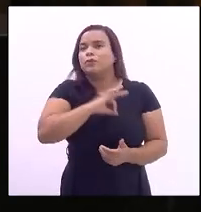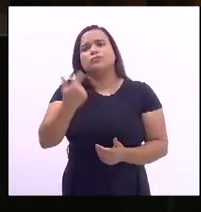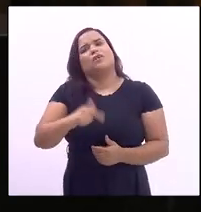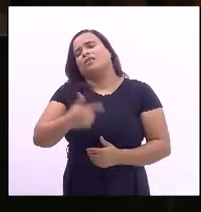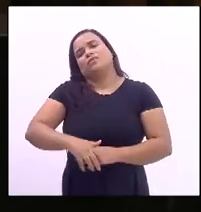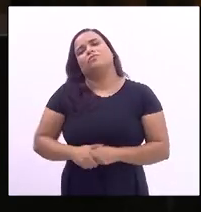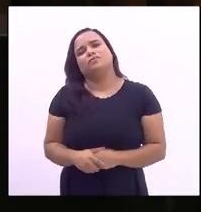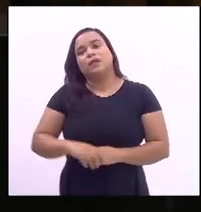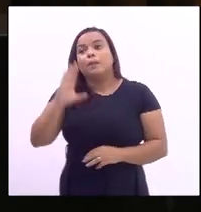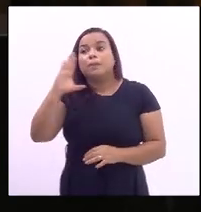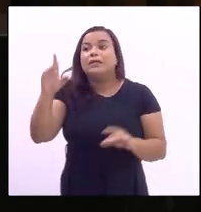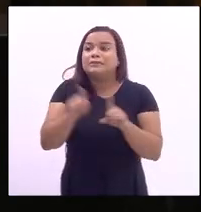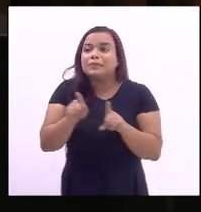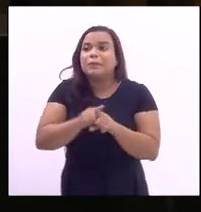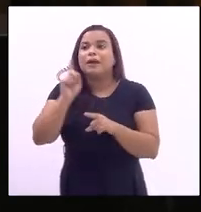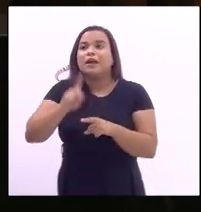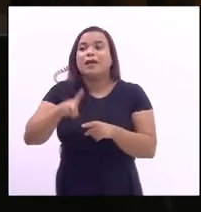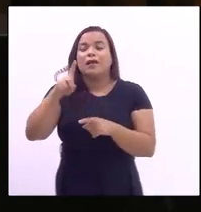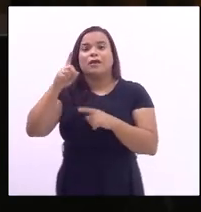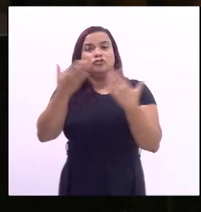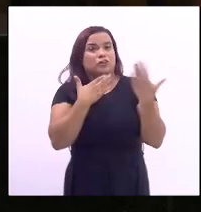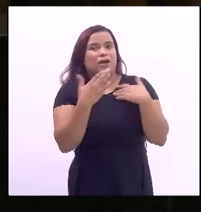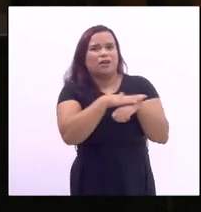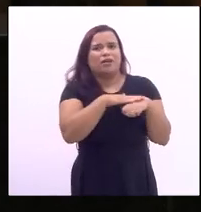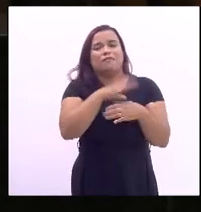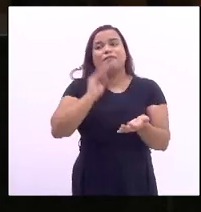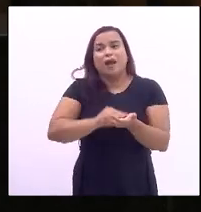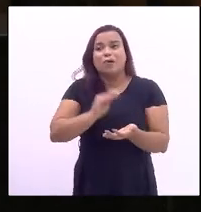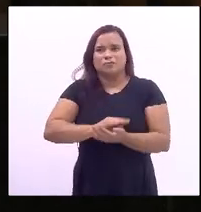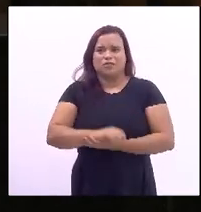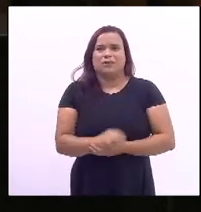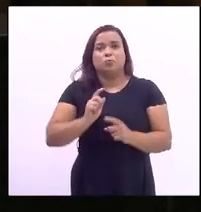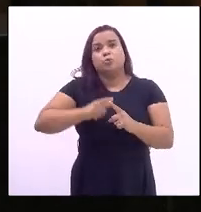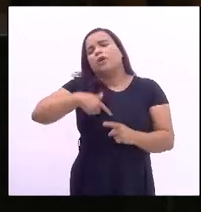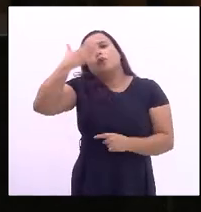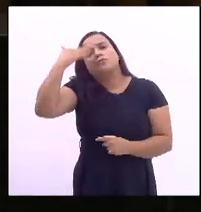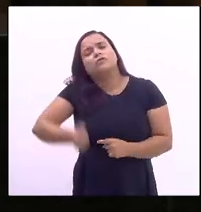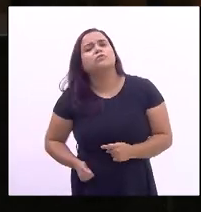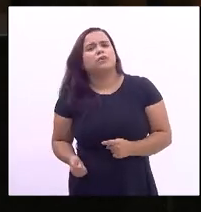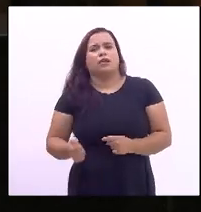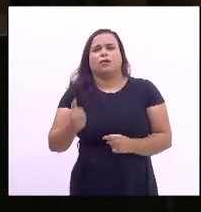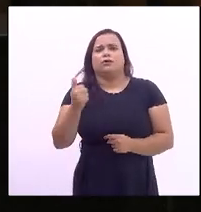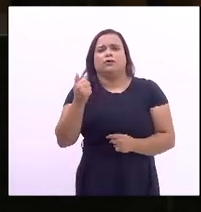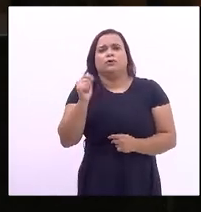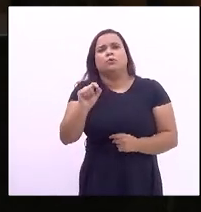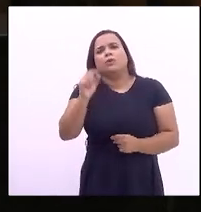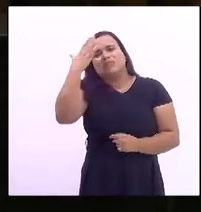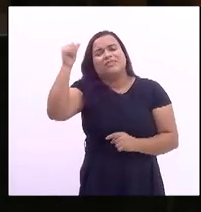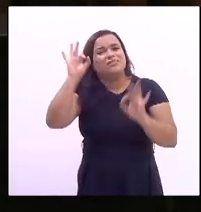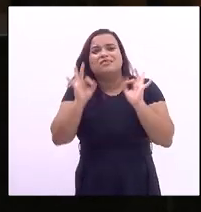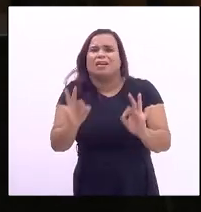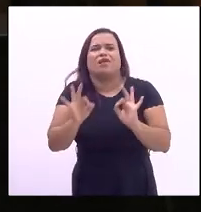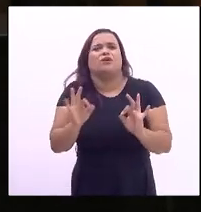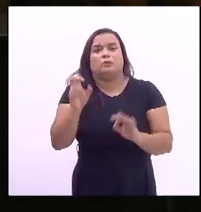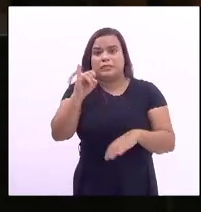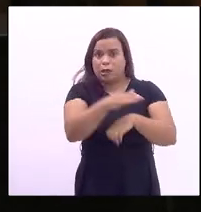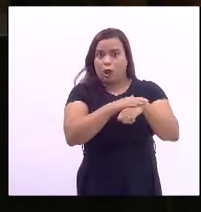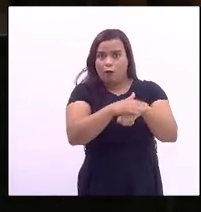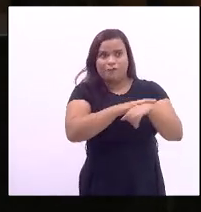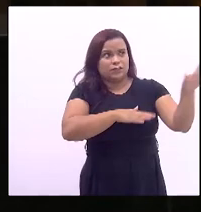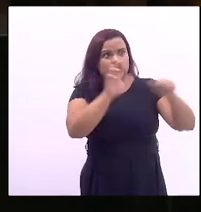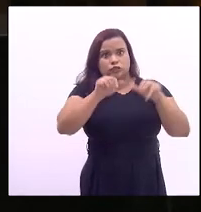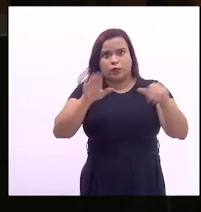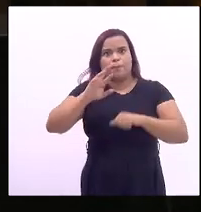e principalmente é falta de diálogo porque eu tenho certeza Deputado Eurico Júnior que se tivesse conversado